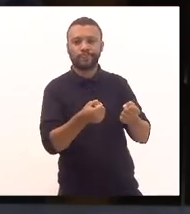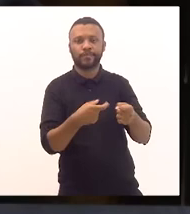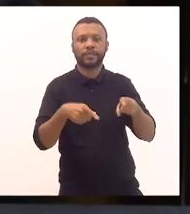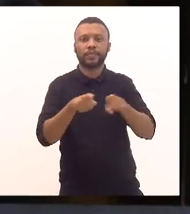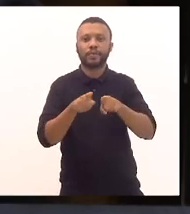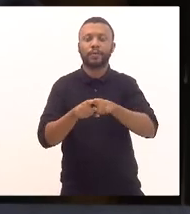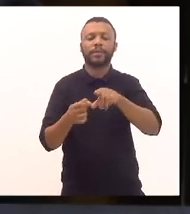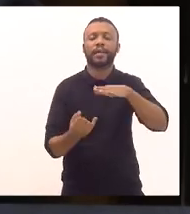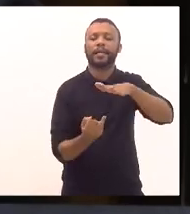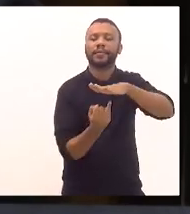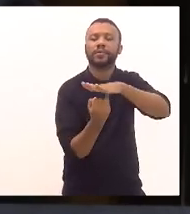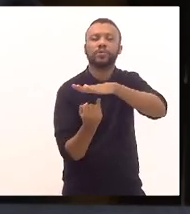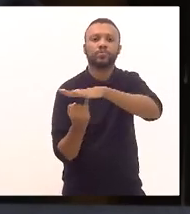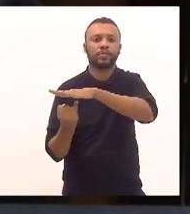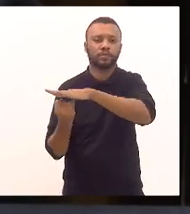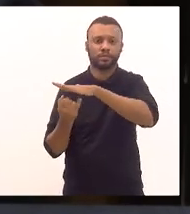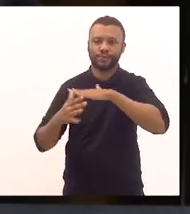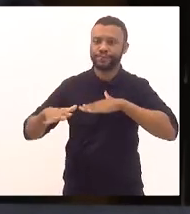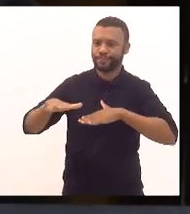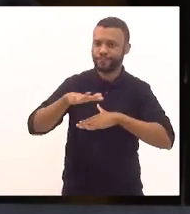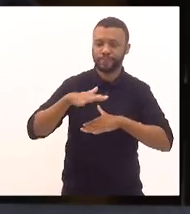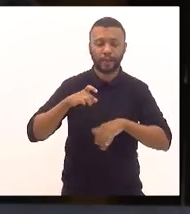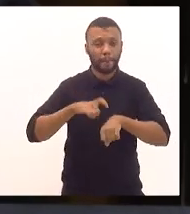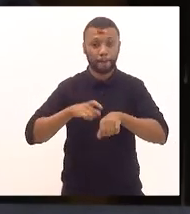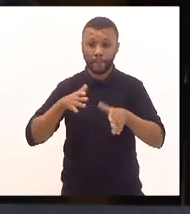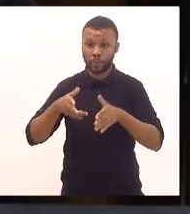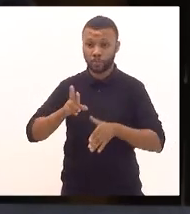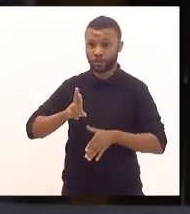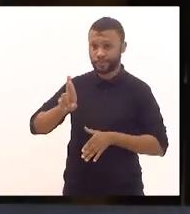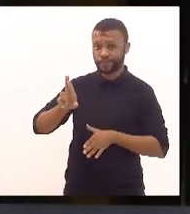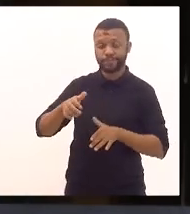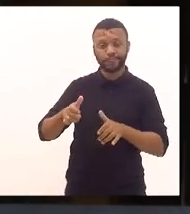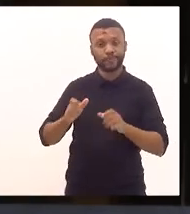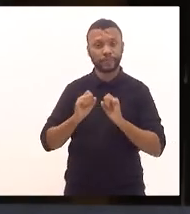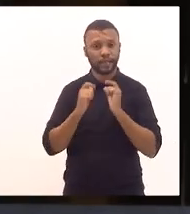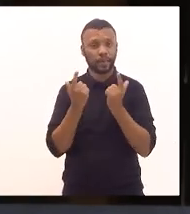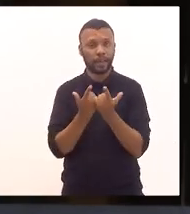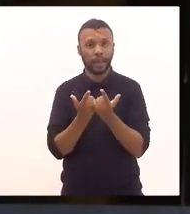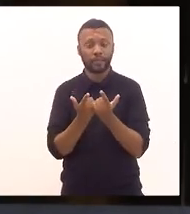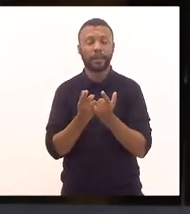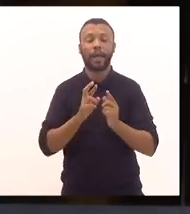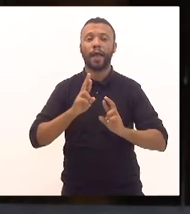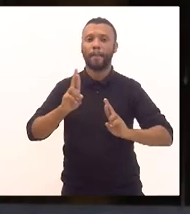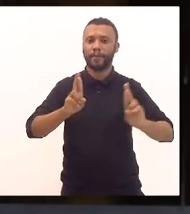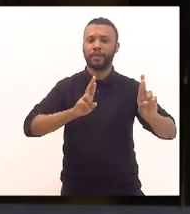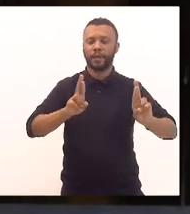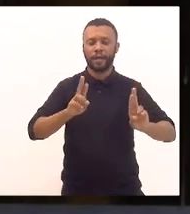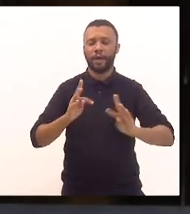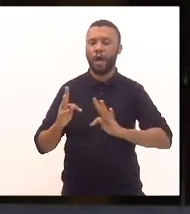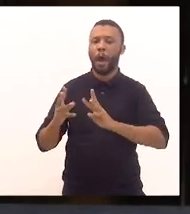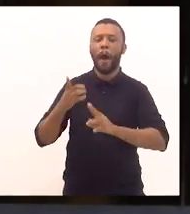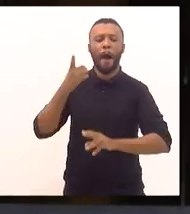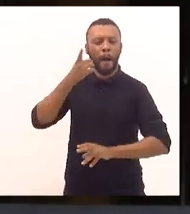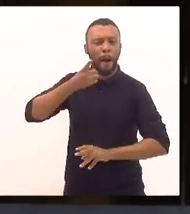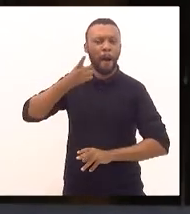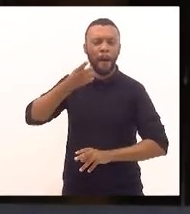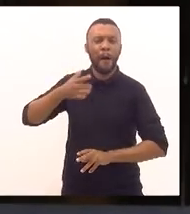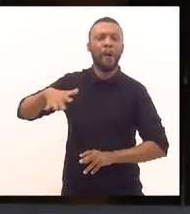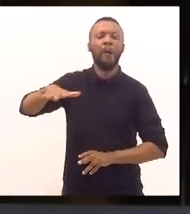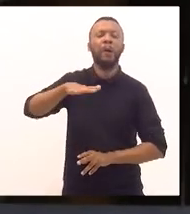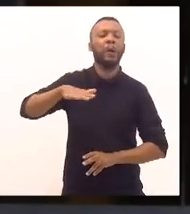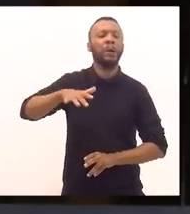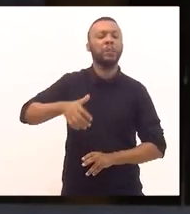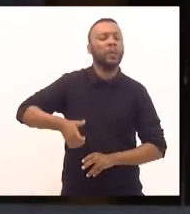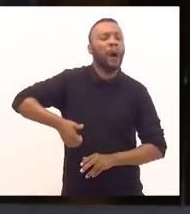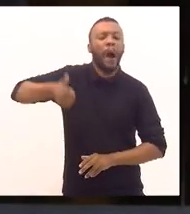das instituições o período que estou à frente aqui da Parlamento representando os demais parlamentares e foi